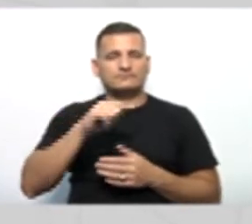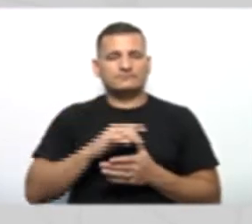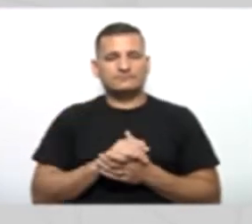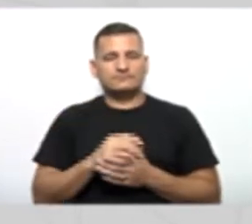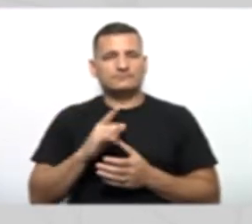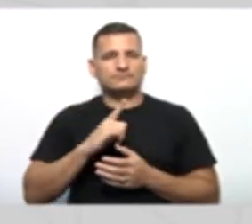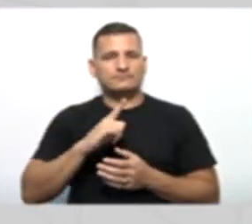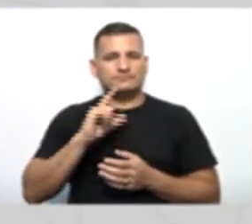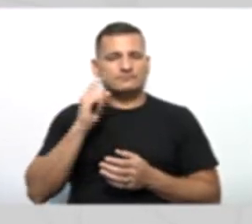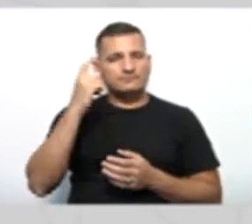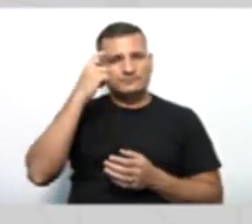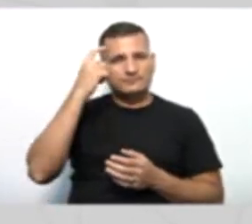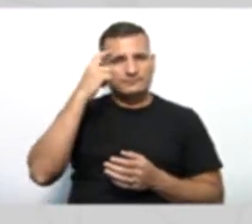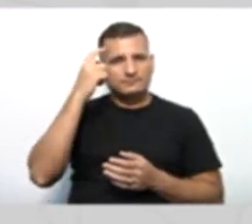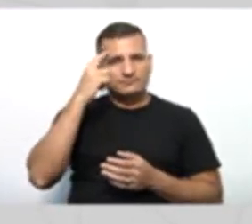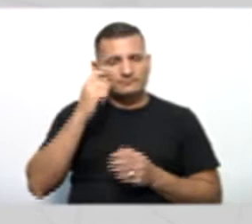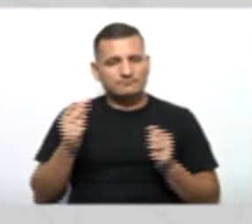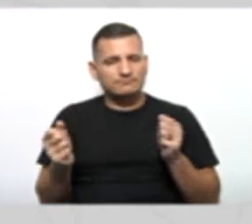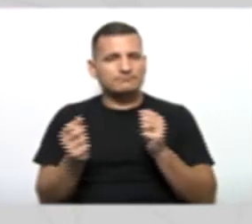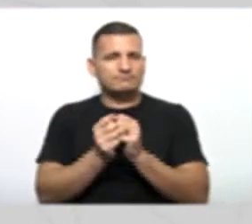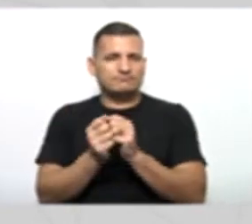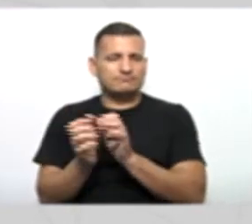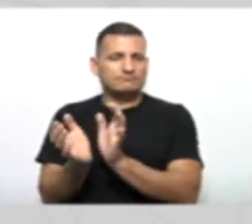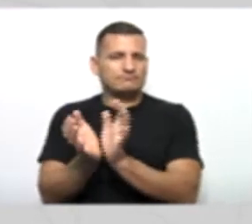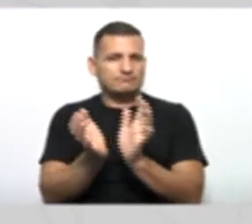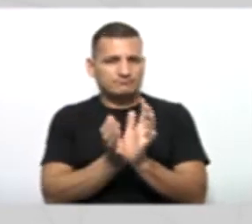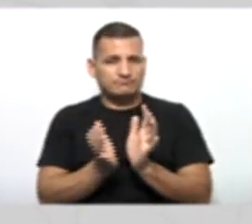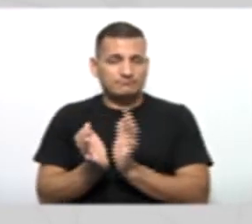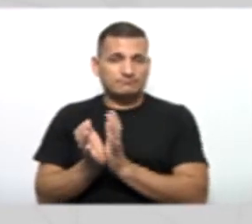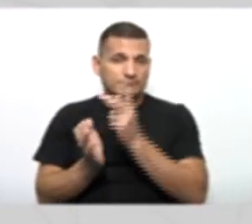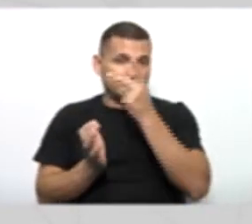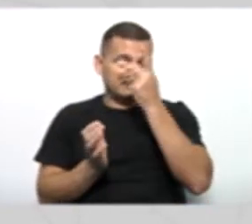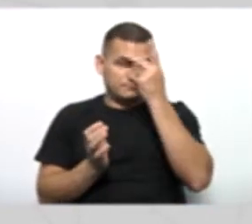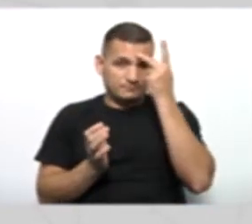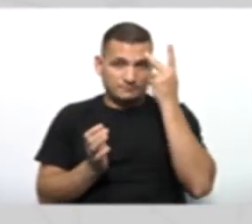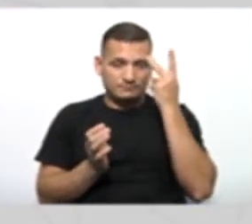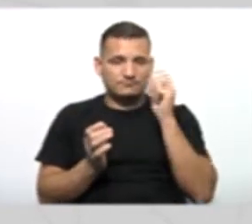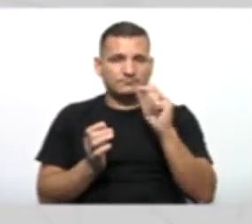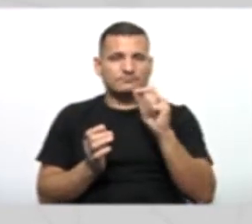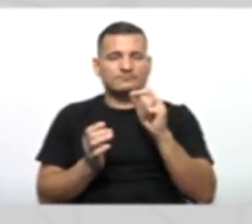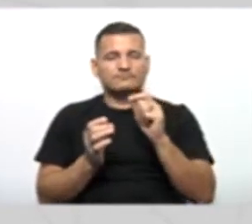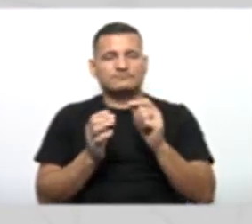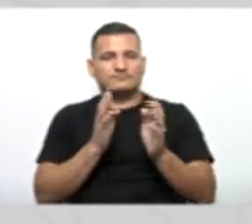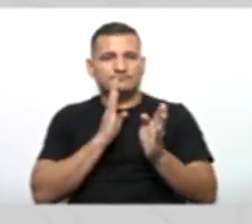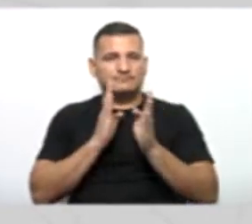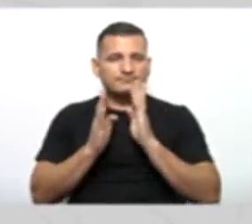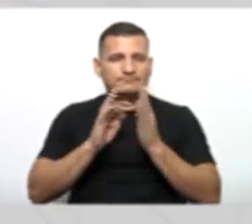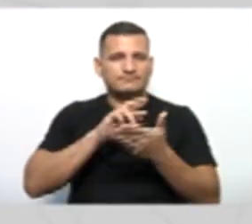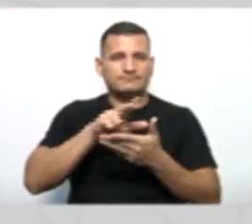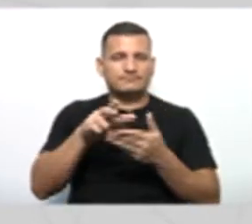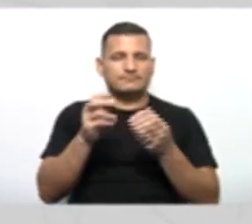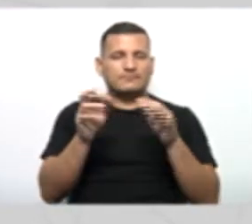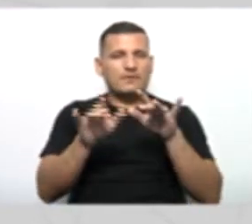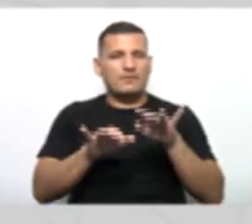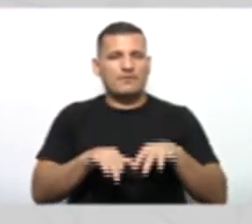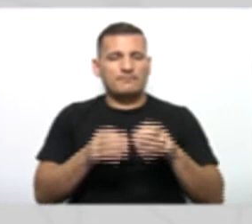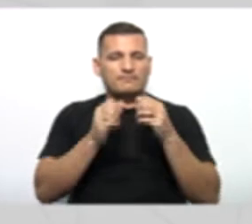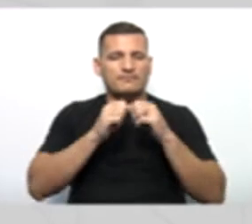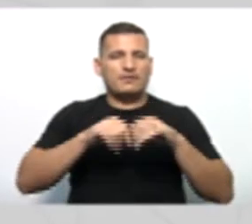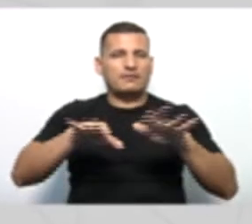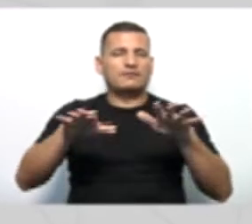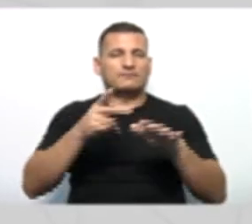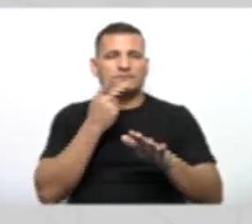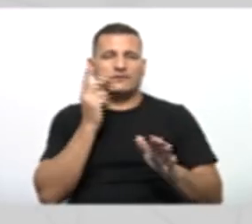né um pensamento coletivo a partir do momento que a pessoa faz isso que ela vai morrer de social denegrir a imagem dos